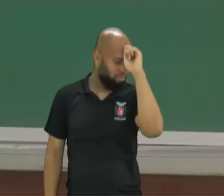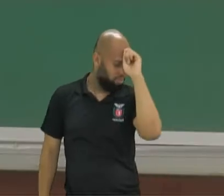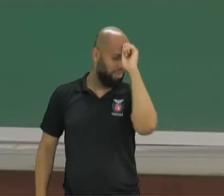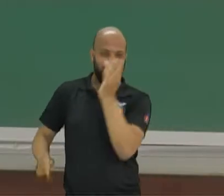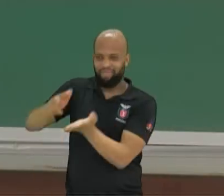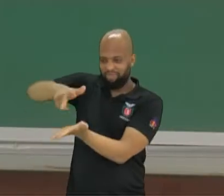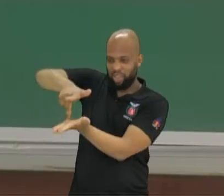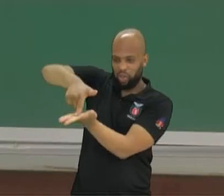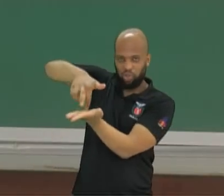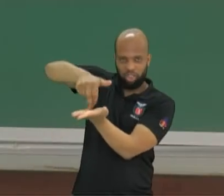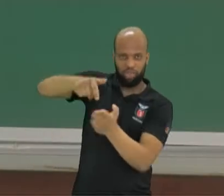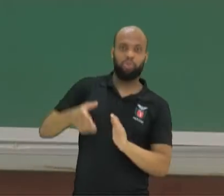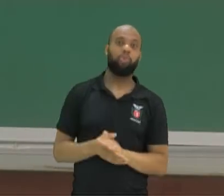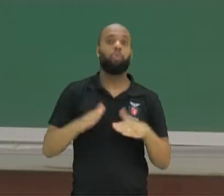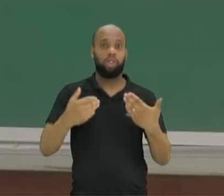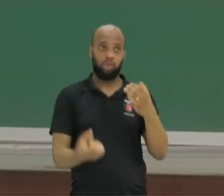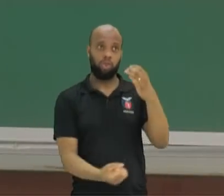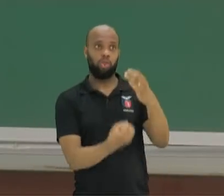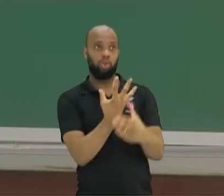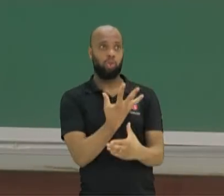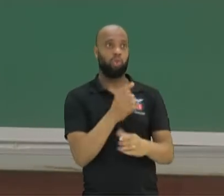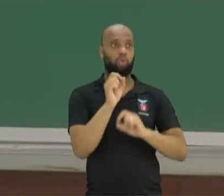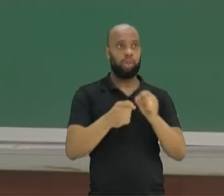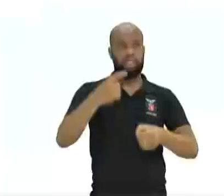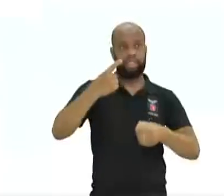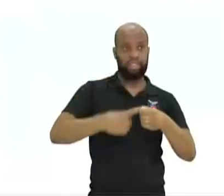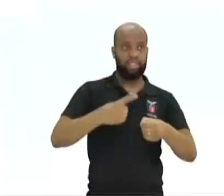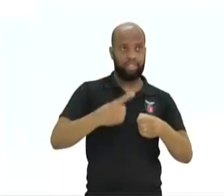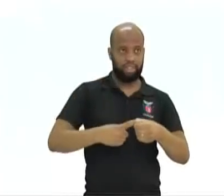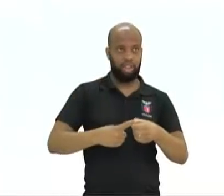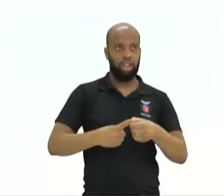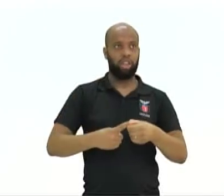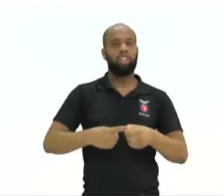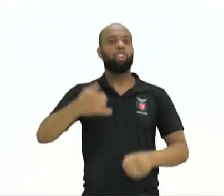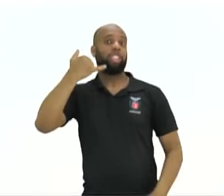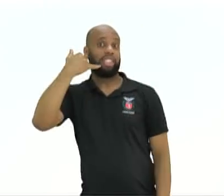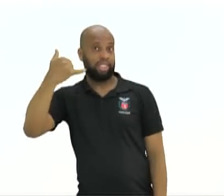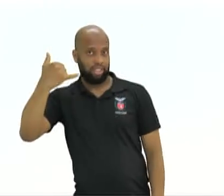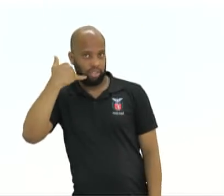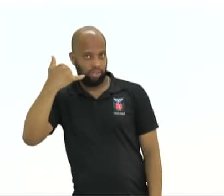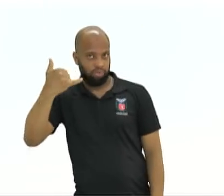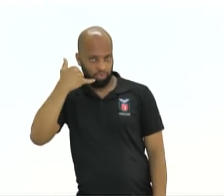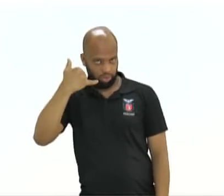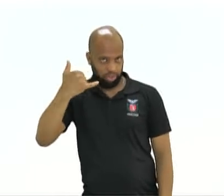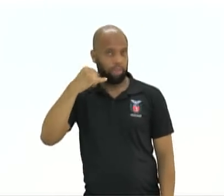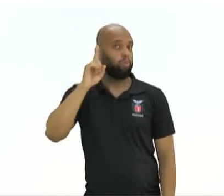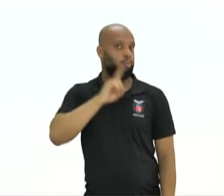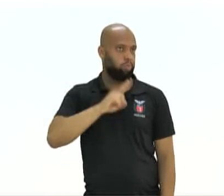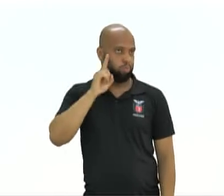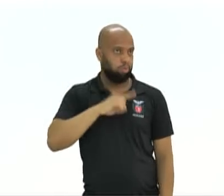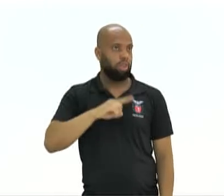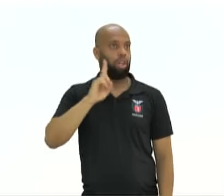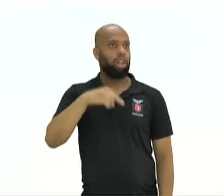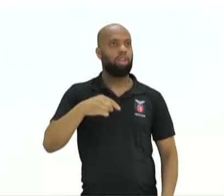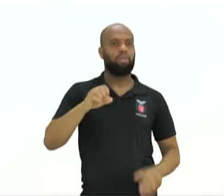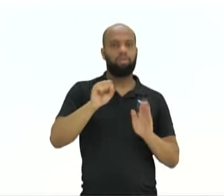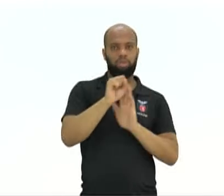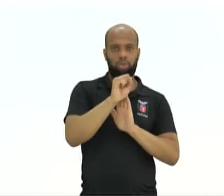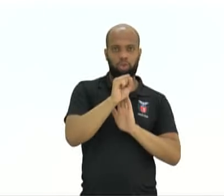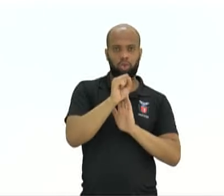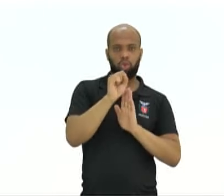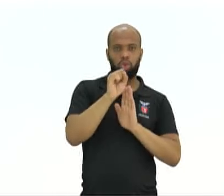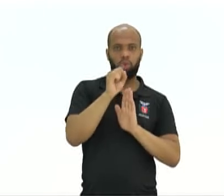certo? Então ele foi criado, na verdade, na cidade de Fresno, na Califórnia, nos Estados Unidos, na década de